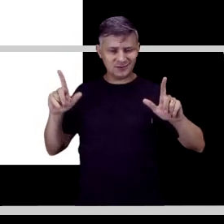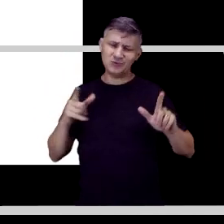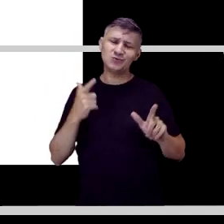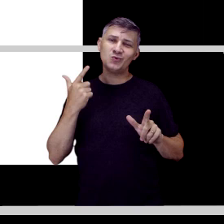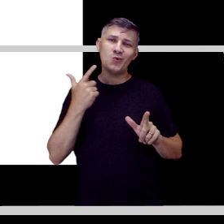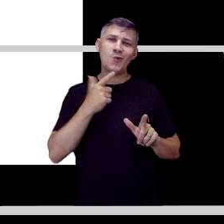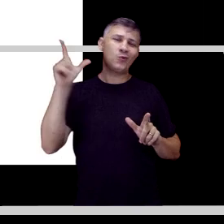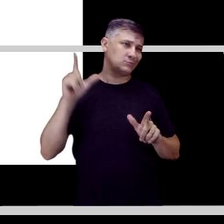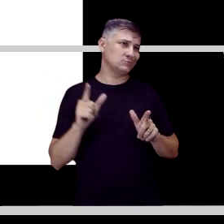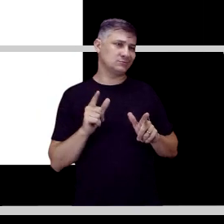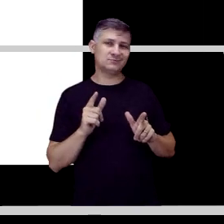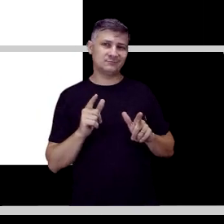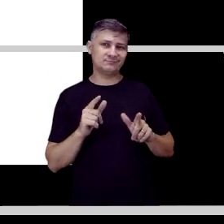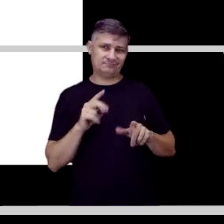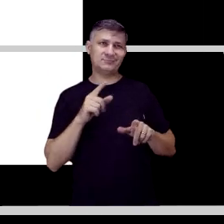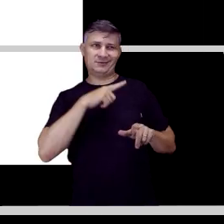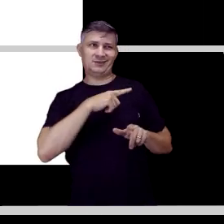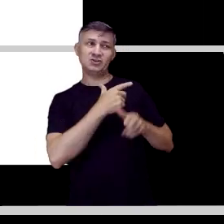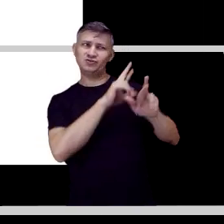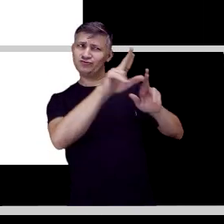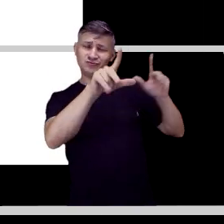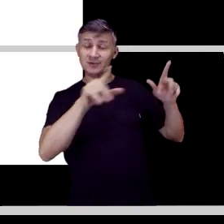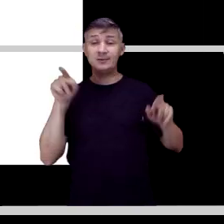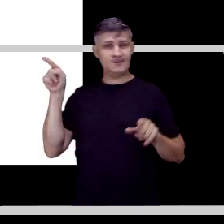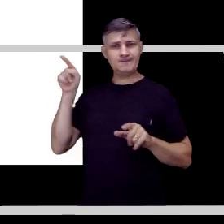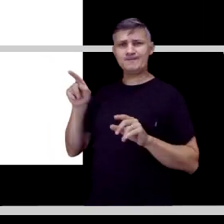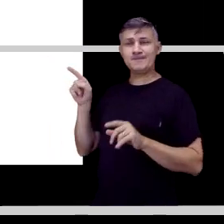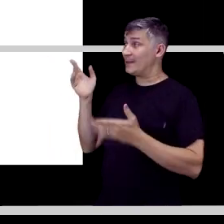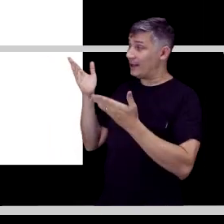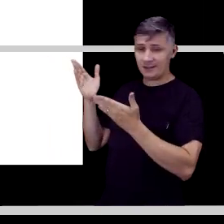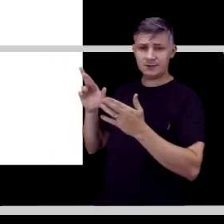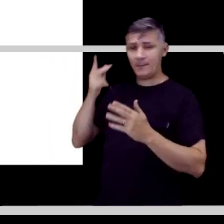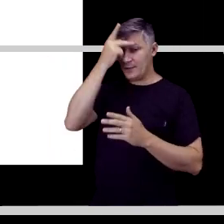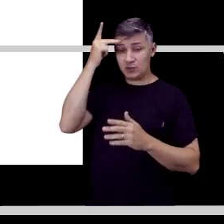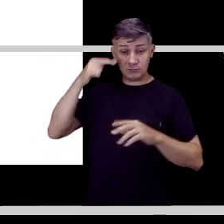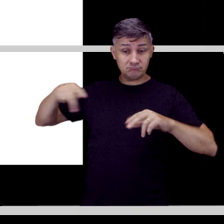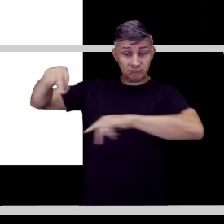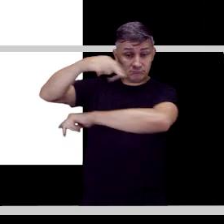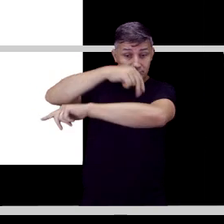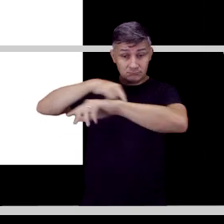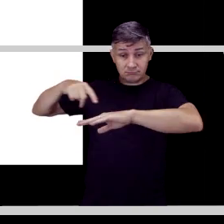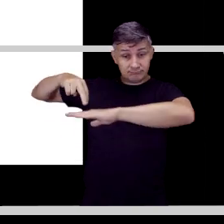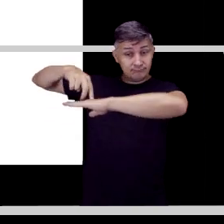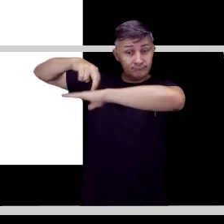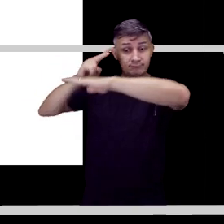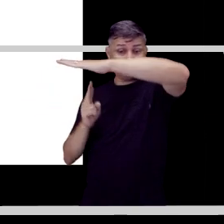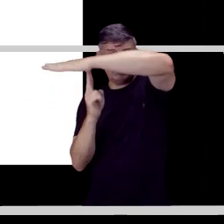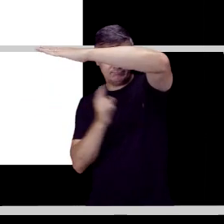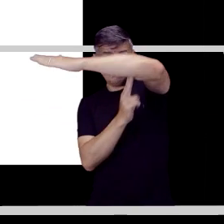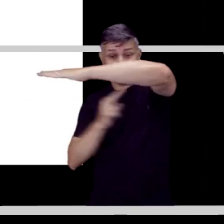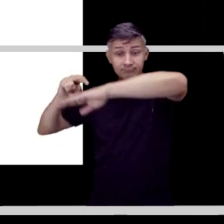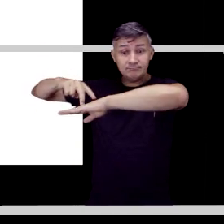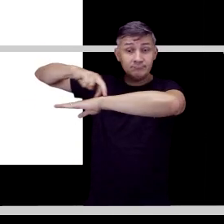né, panóptico, em que se é observado, mas coloca a pessoa circulando, flutuando, né, em